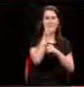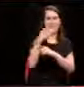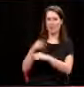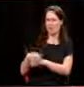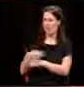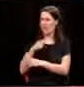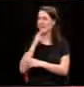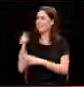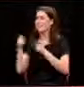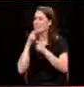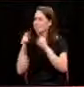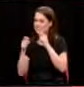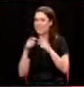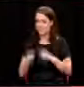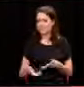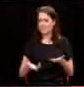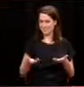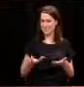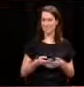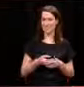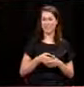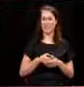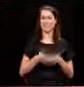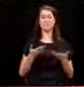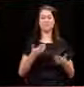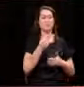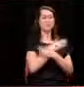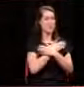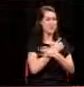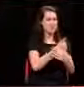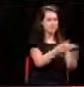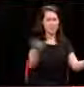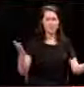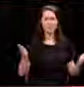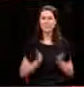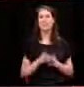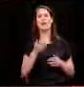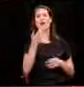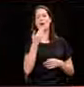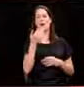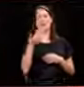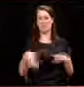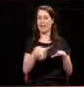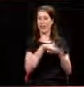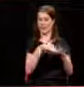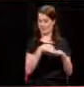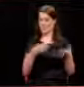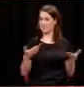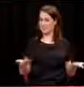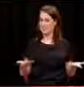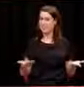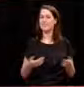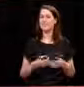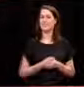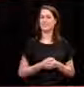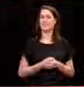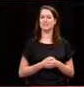aconteça. Pronto, um abraço para todos, obrigado por me deixarem participar e já agora, portanto, agradeço também, portanto, ter dado este